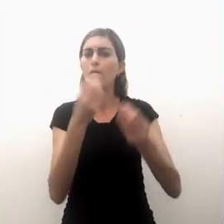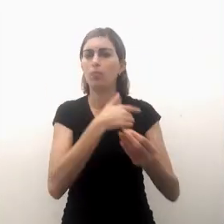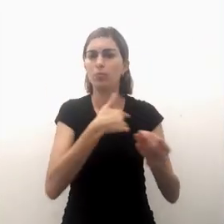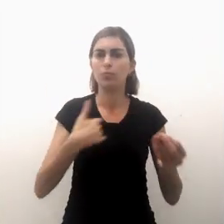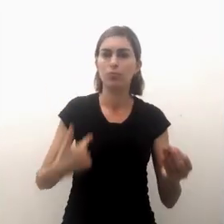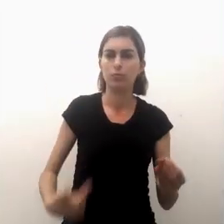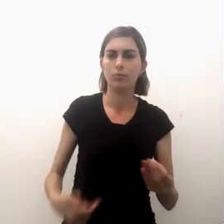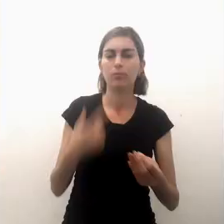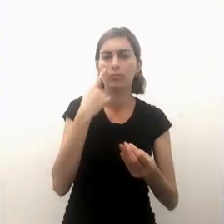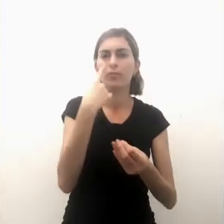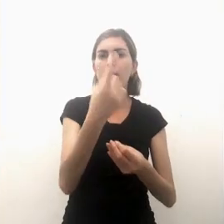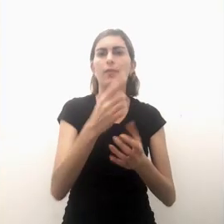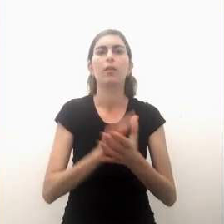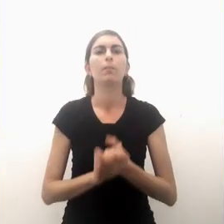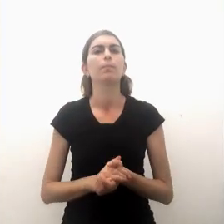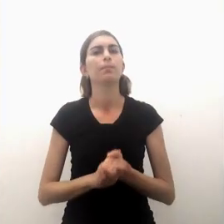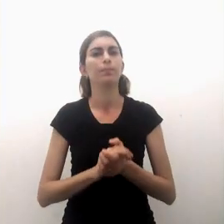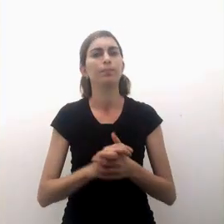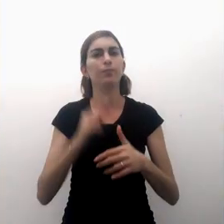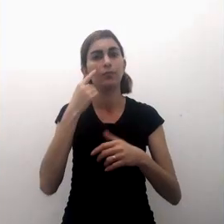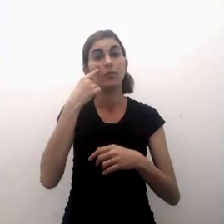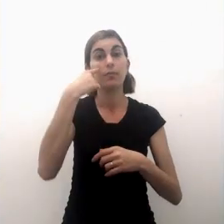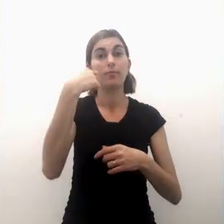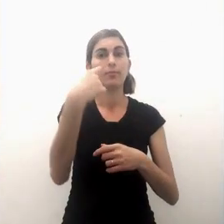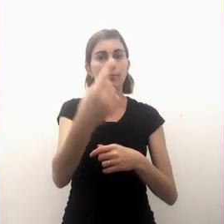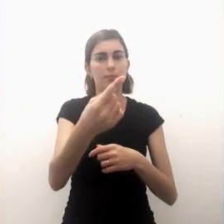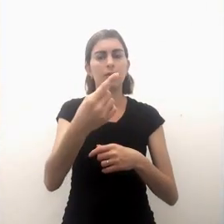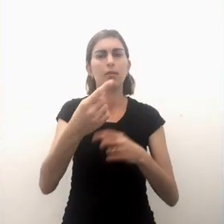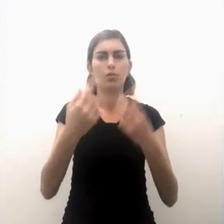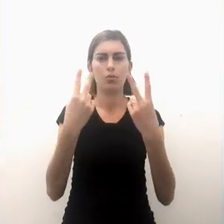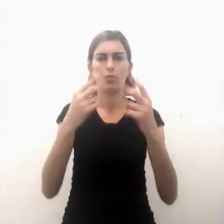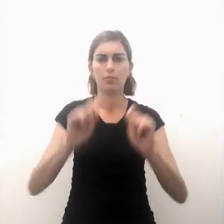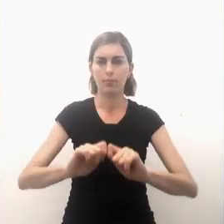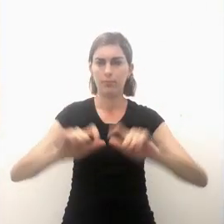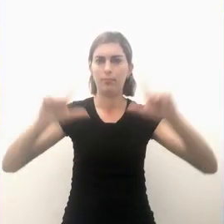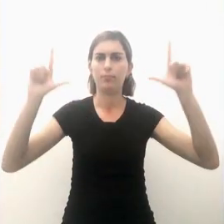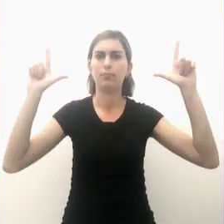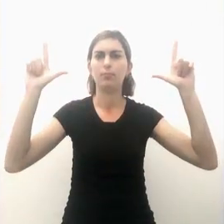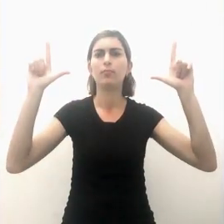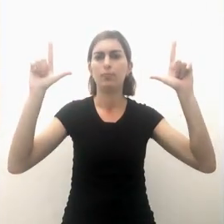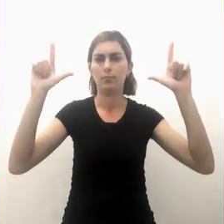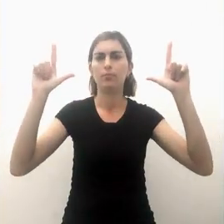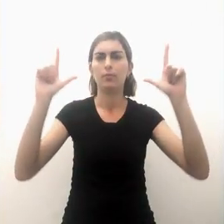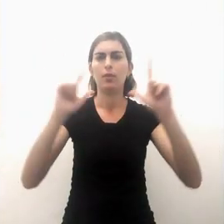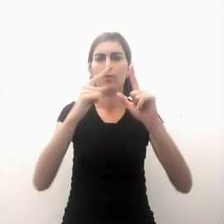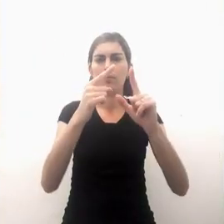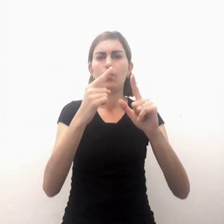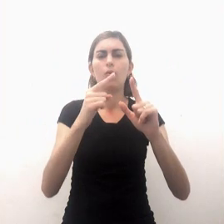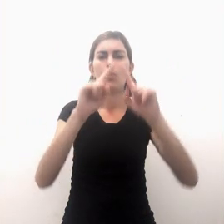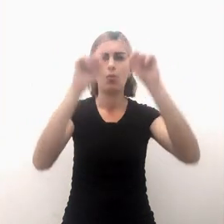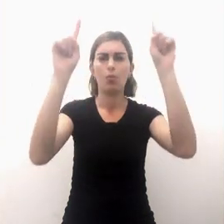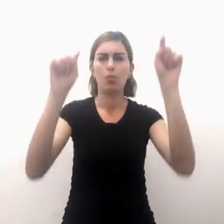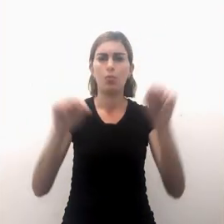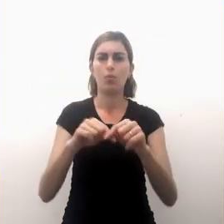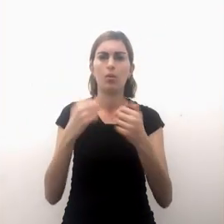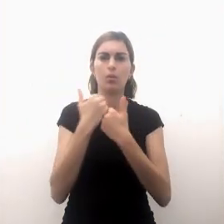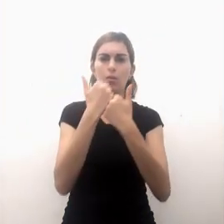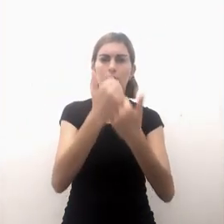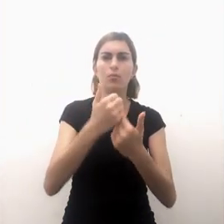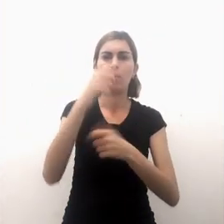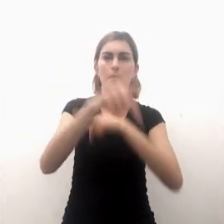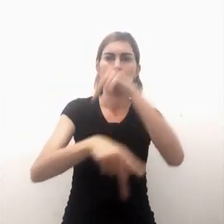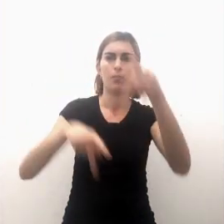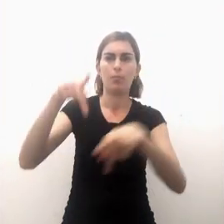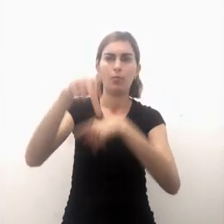isso aí. Acompanha na tela, tá? Aí você vê dois quadros gigantescos, tá? De um lado você vê um quadro que representa a